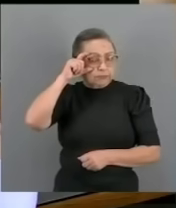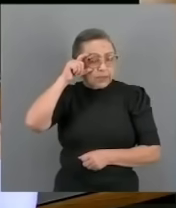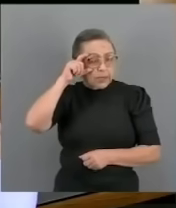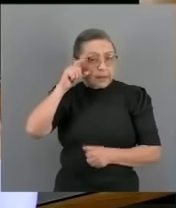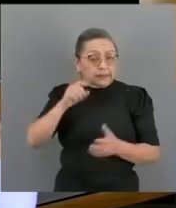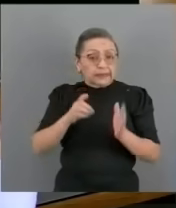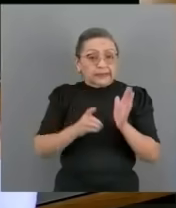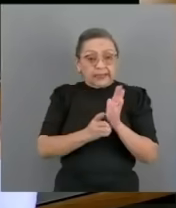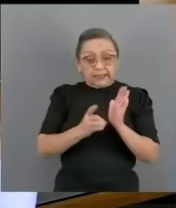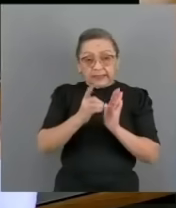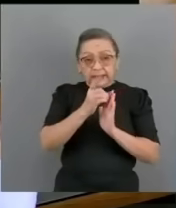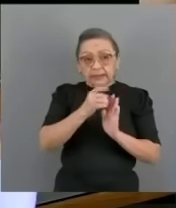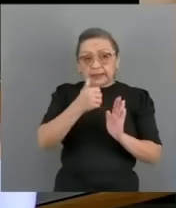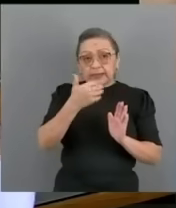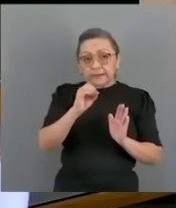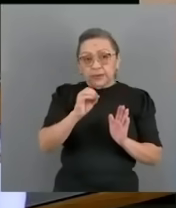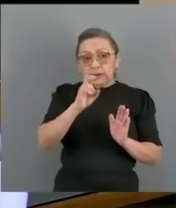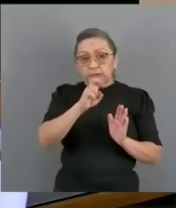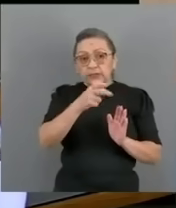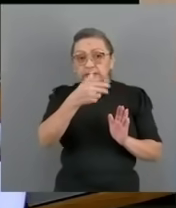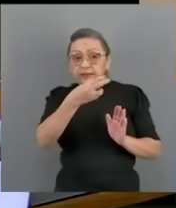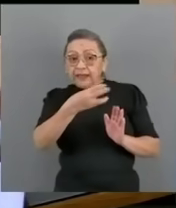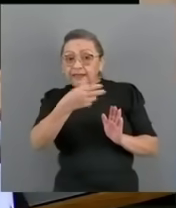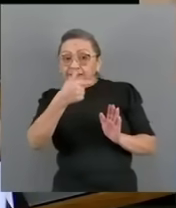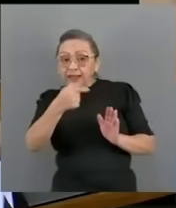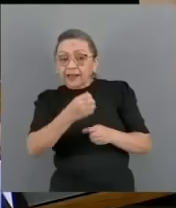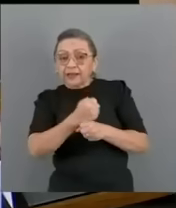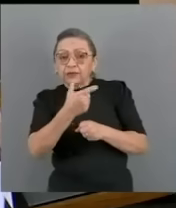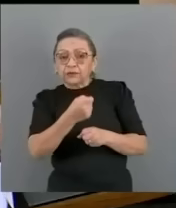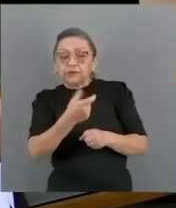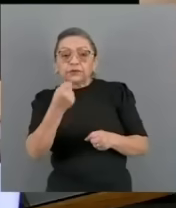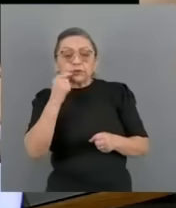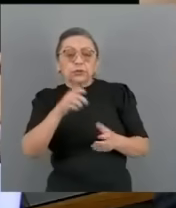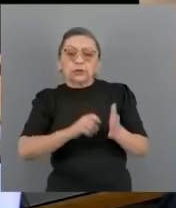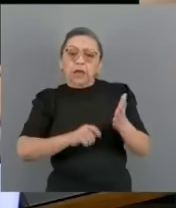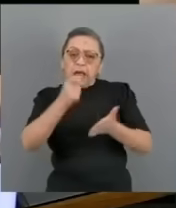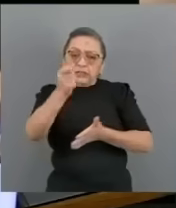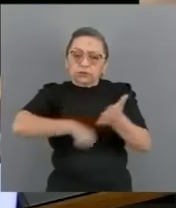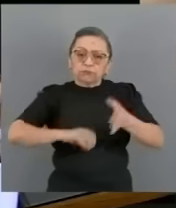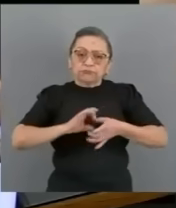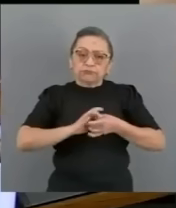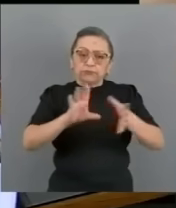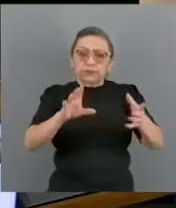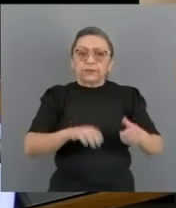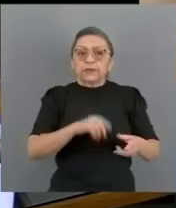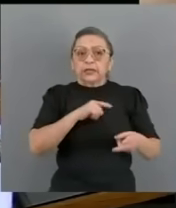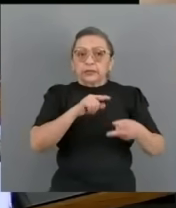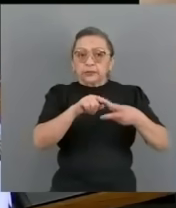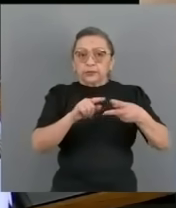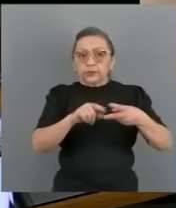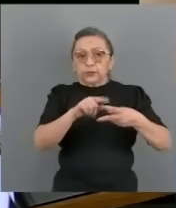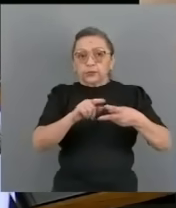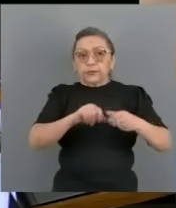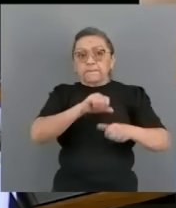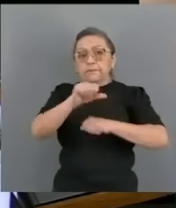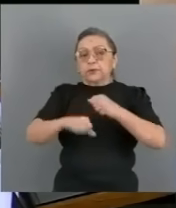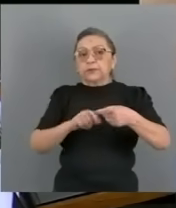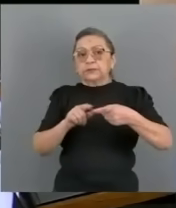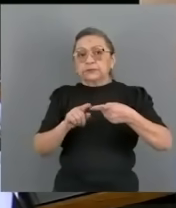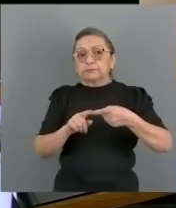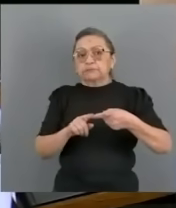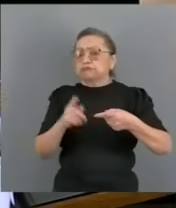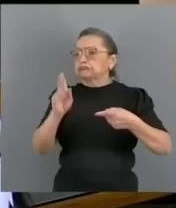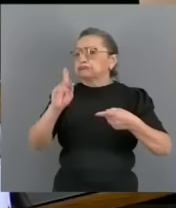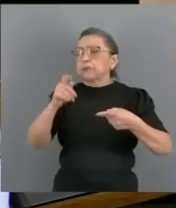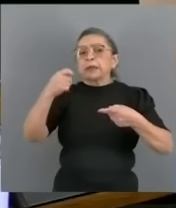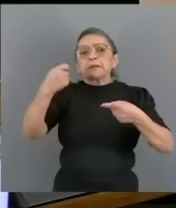Decreto 10.537 de 2020. Dizendo que 2 mudanças. Seria